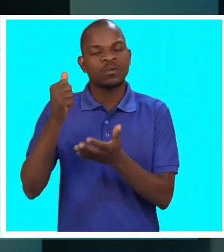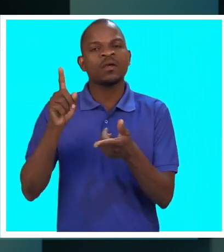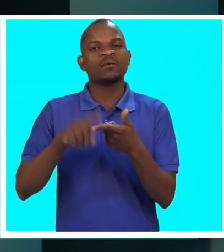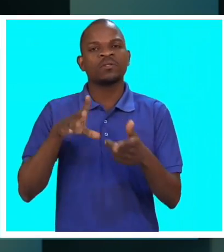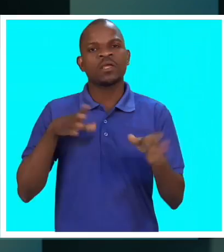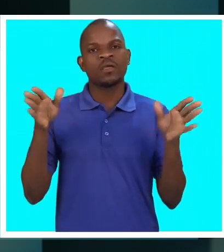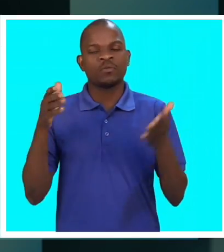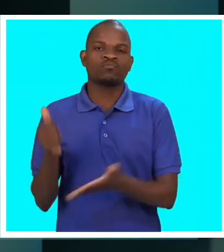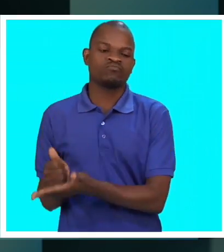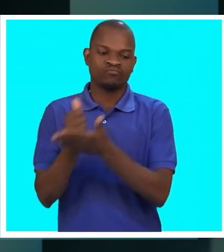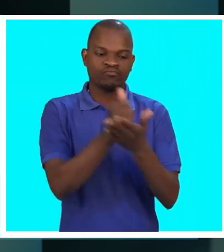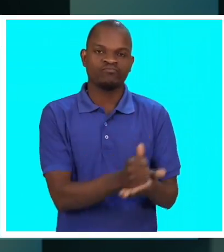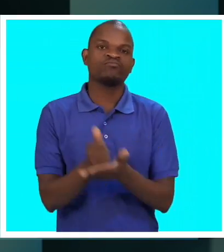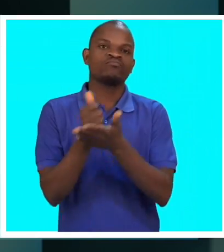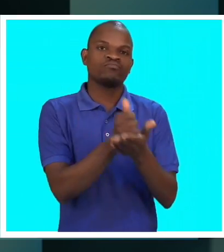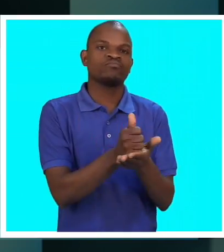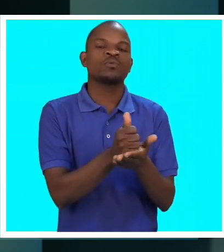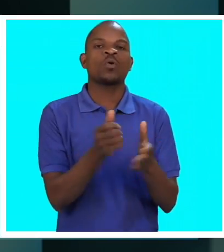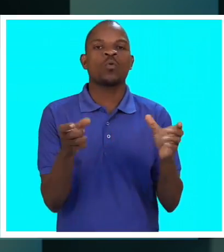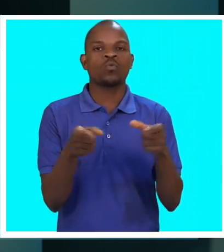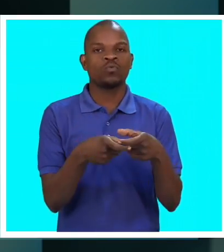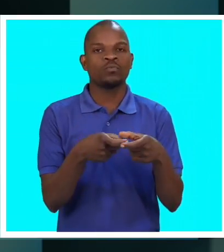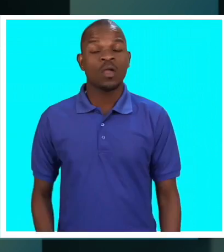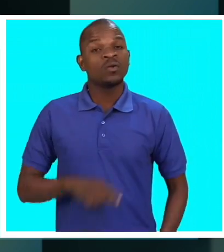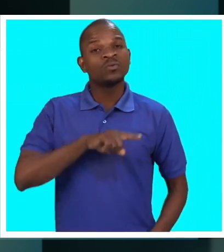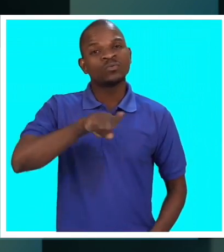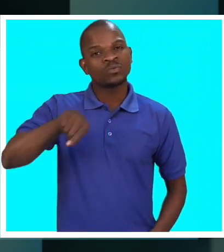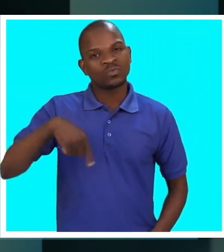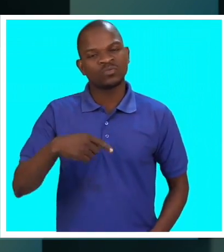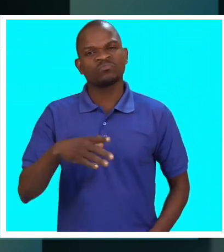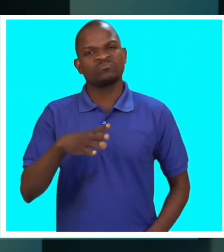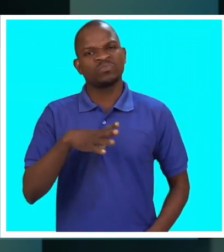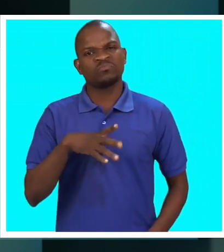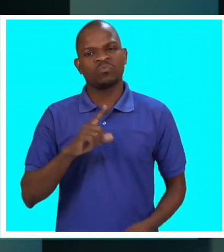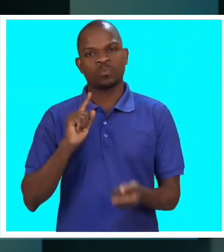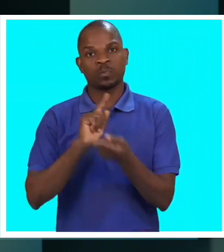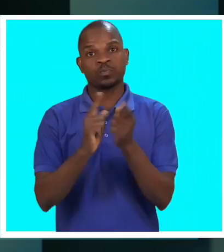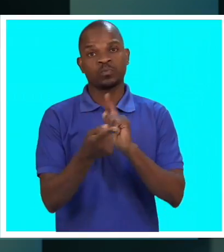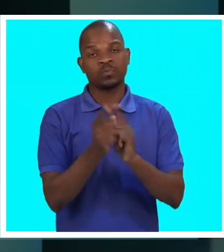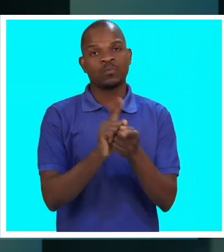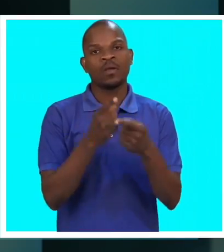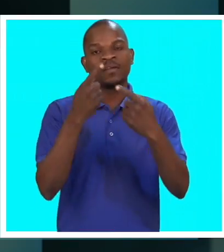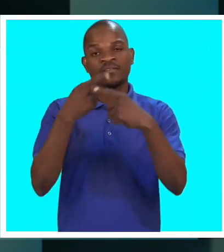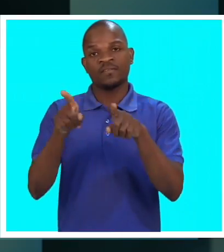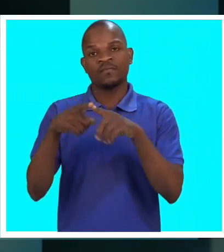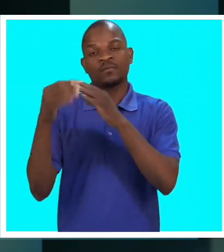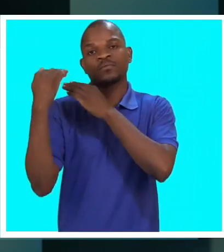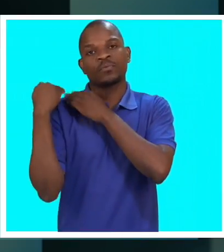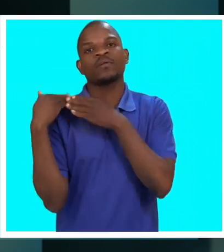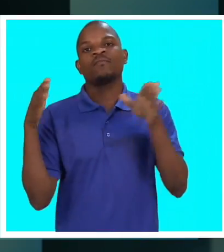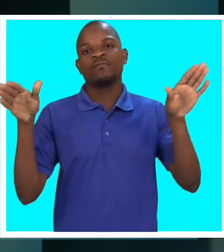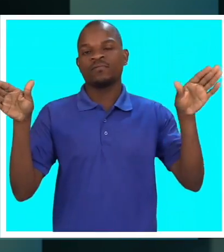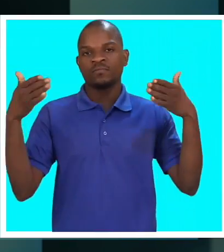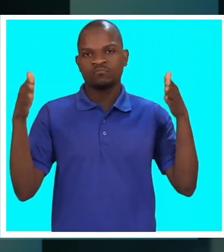apoiado os clubes daquela parcela do país. nós temos mantido encontros com agentes econômicos,